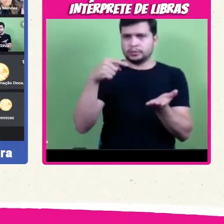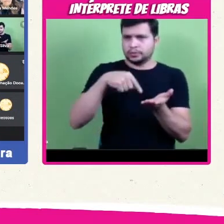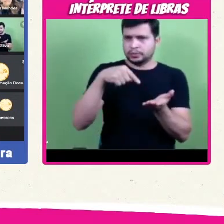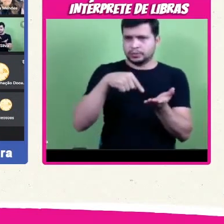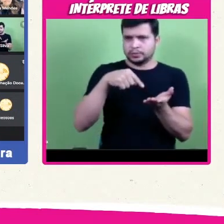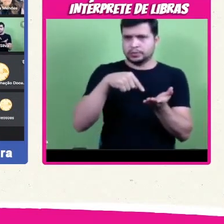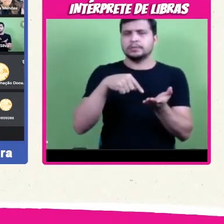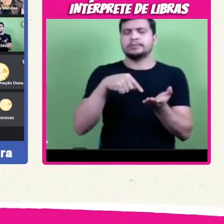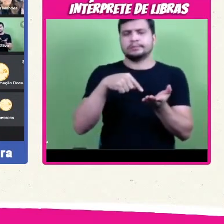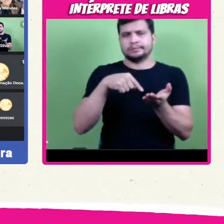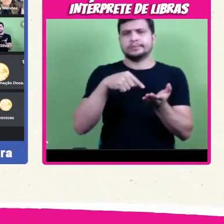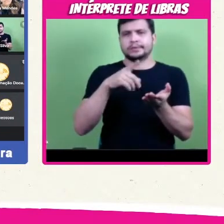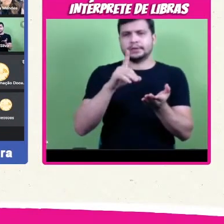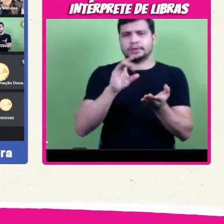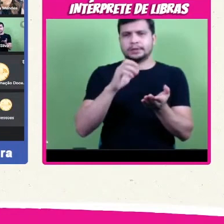Depopulacionais